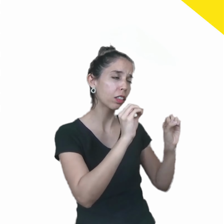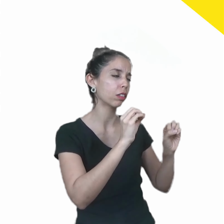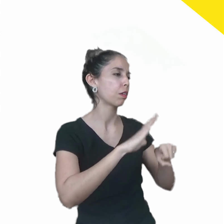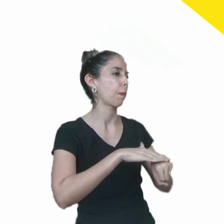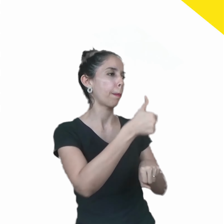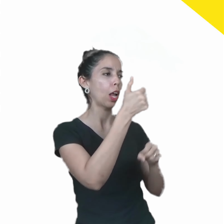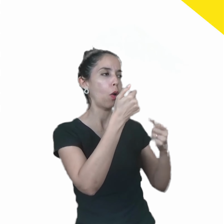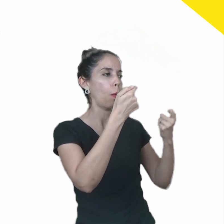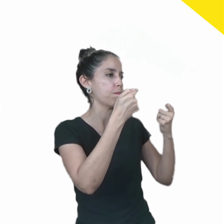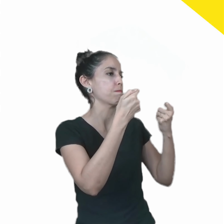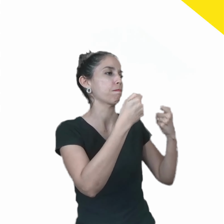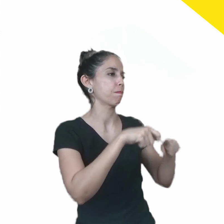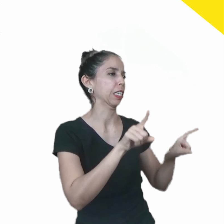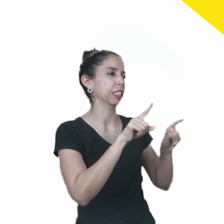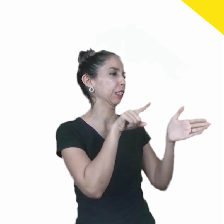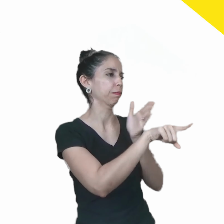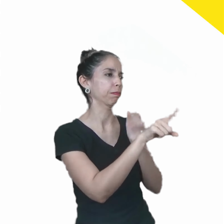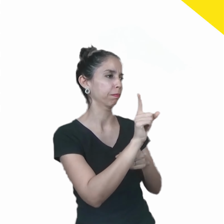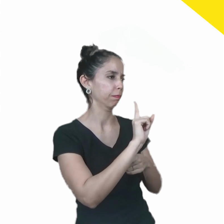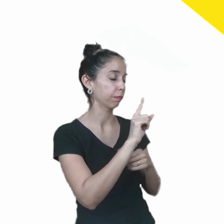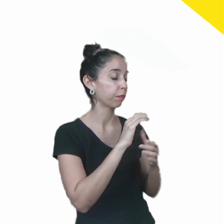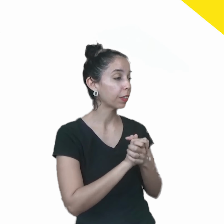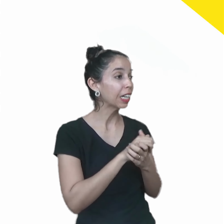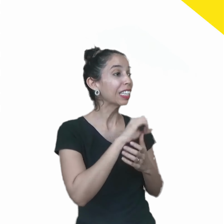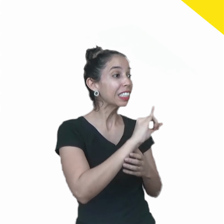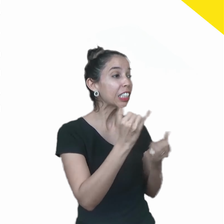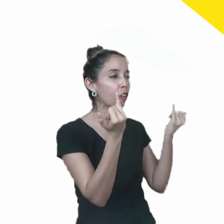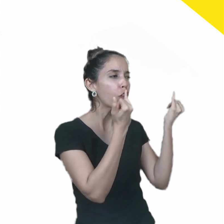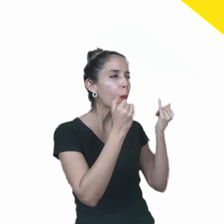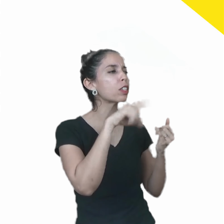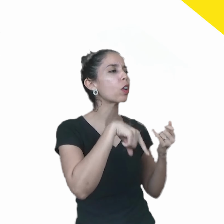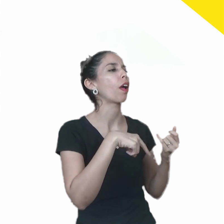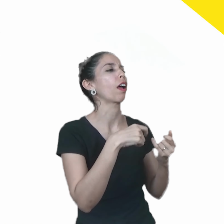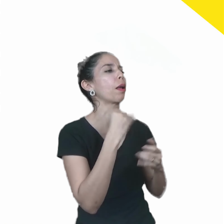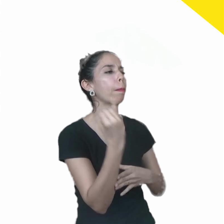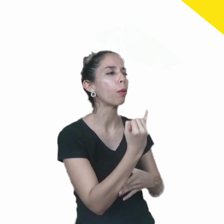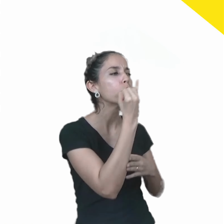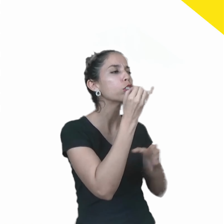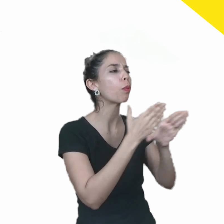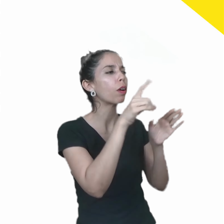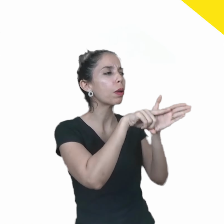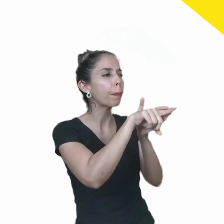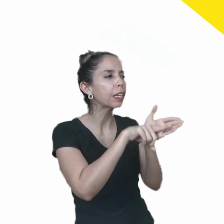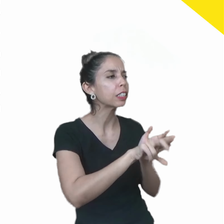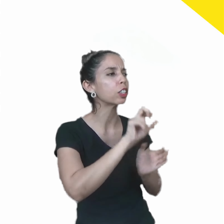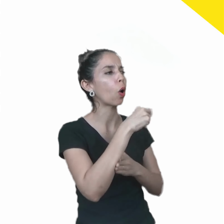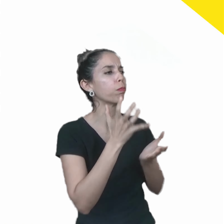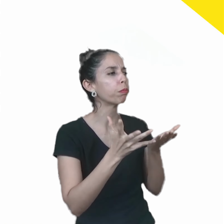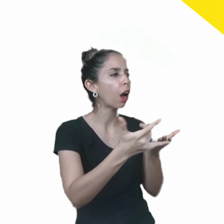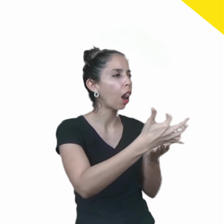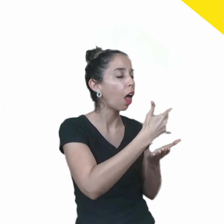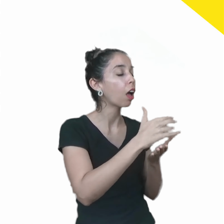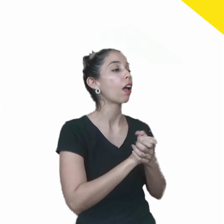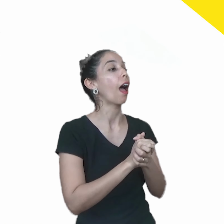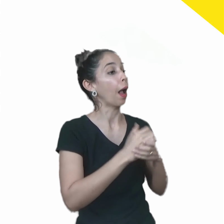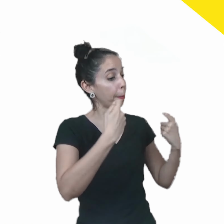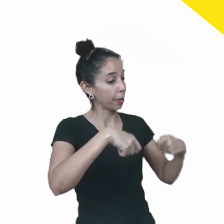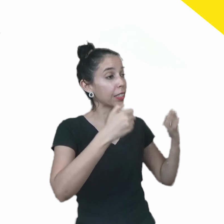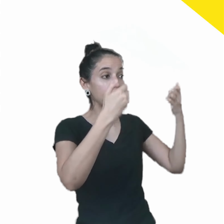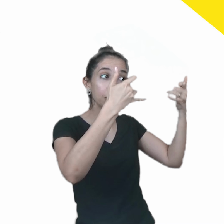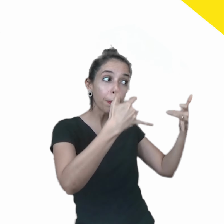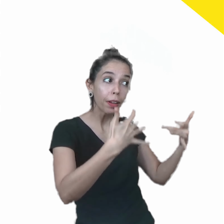intimidade entre ambas as partes, não pergunte Se esse dado for necessário para uma pesquisa Ou levantamento de